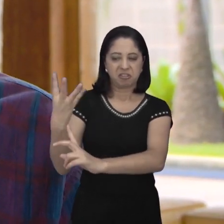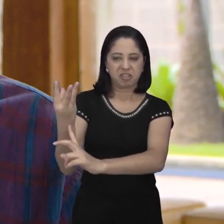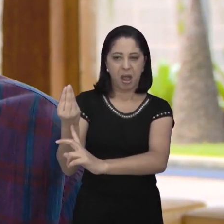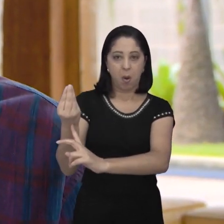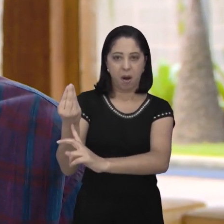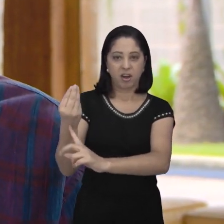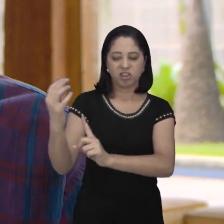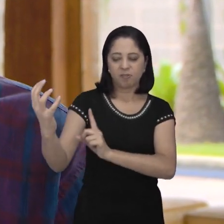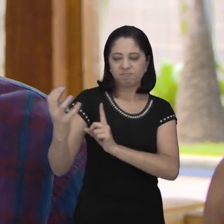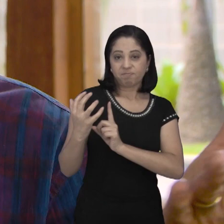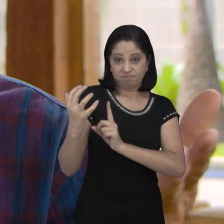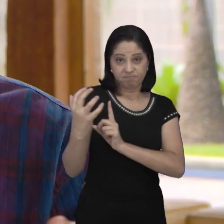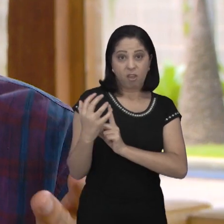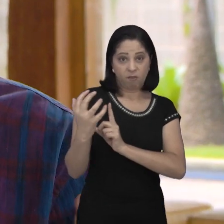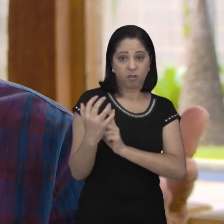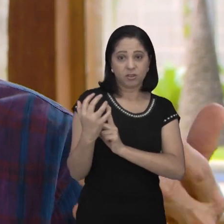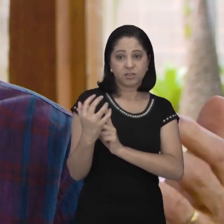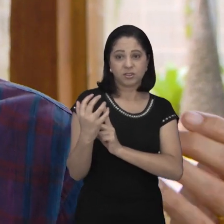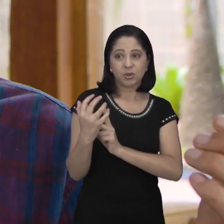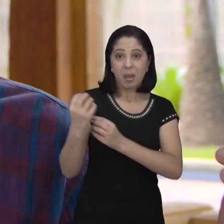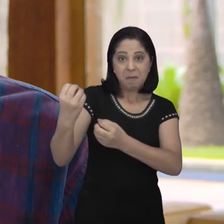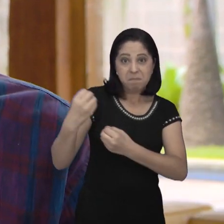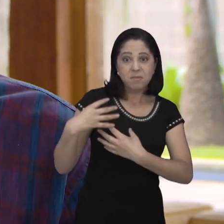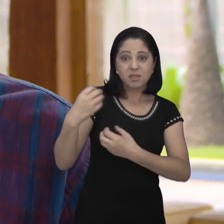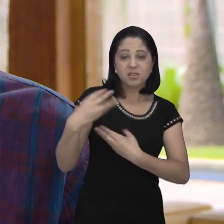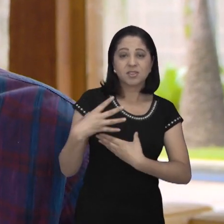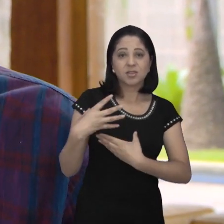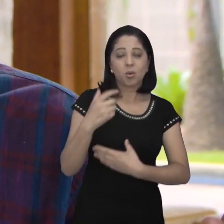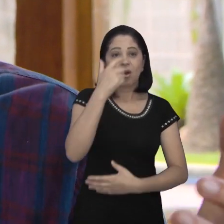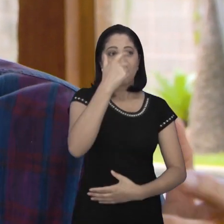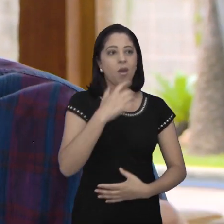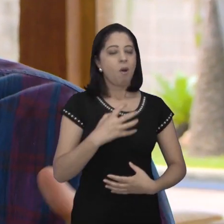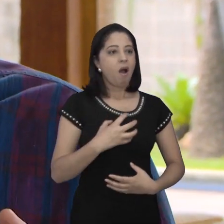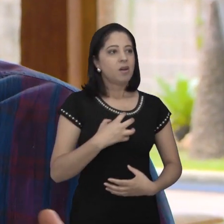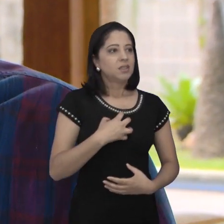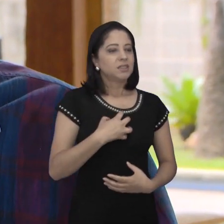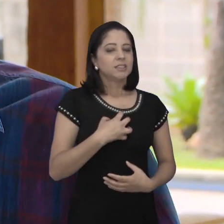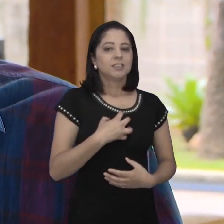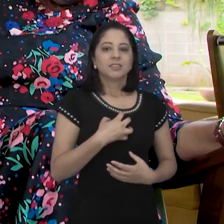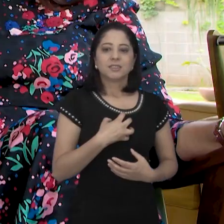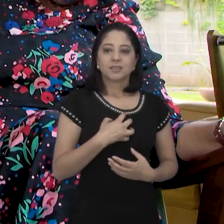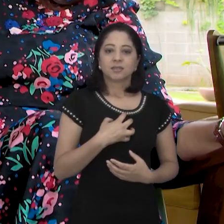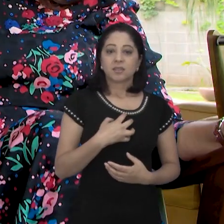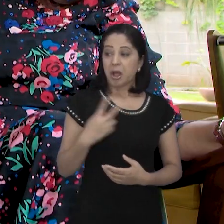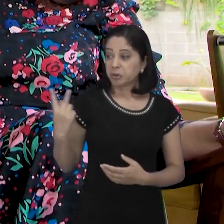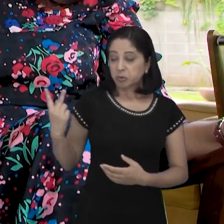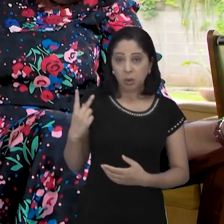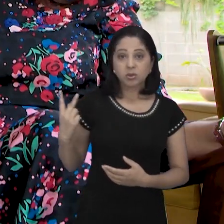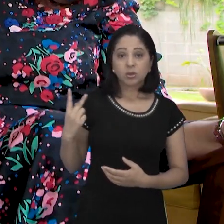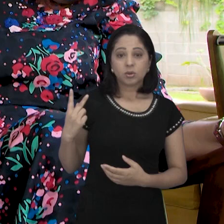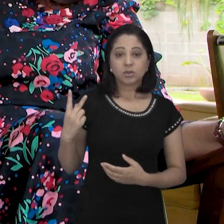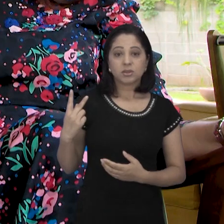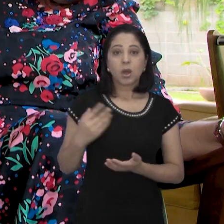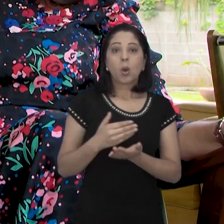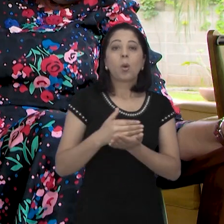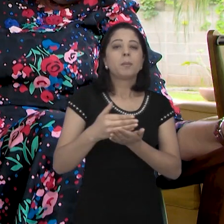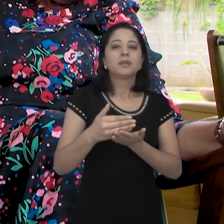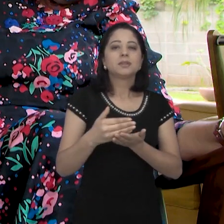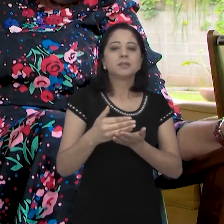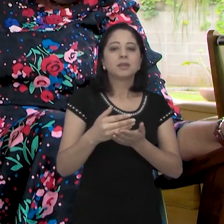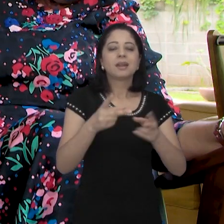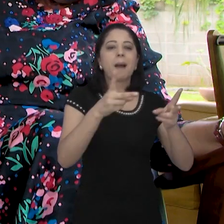galerista que São José teve, já falecido ele, e que me introduziu a nós, tanto eu como